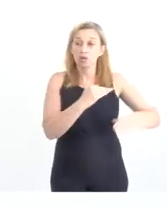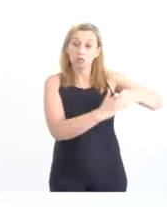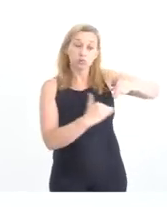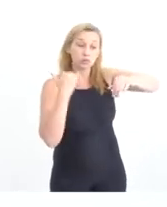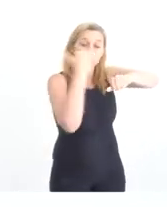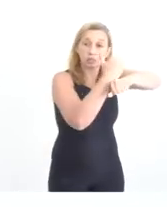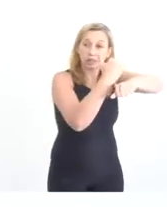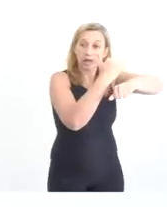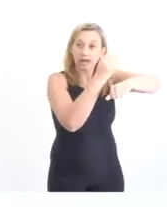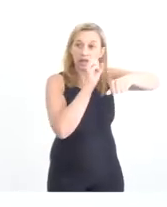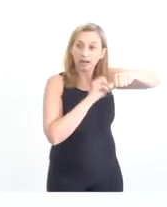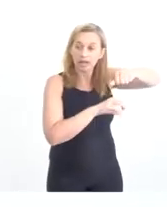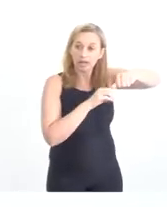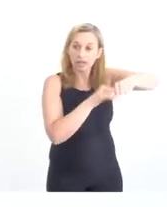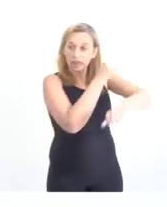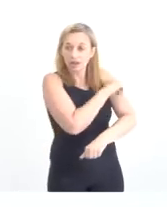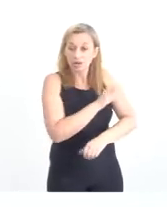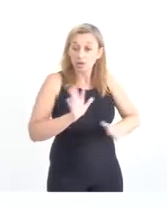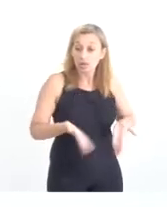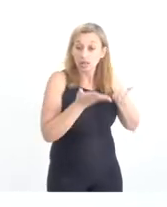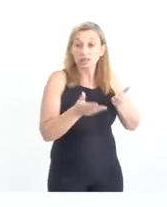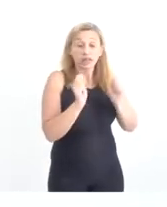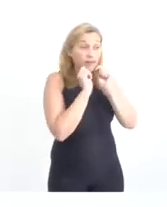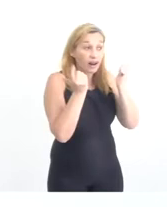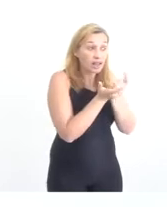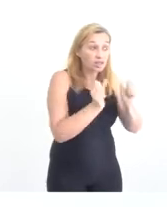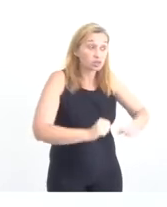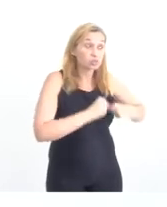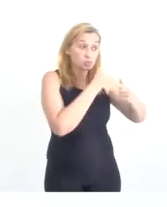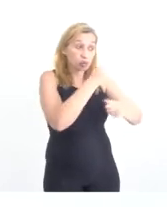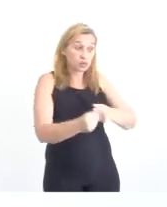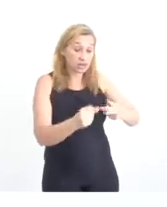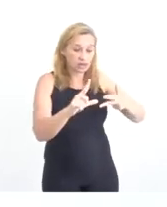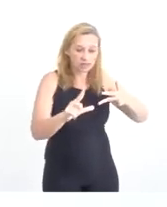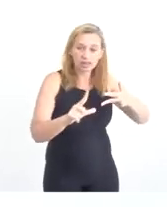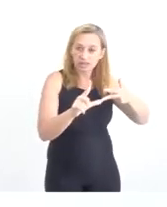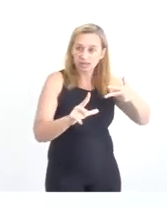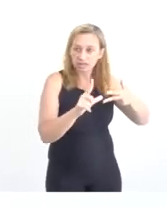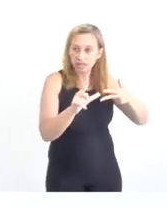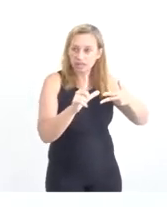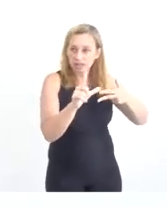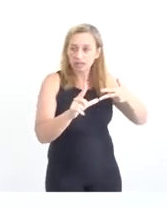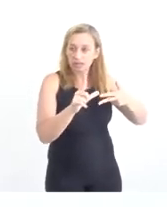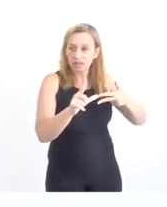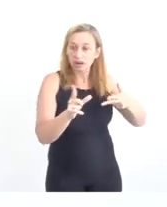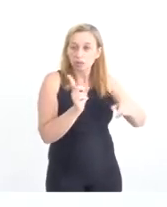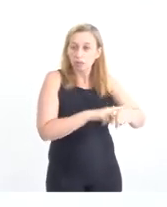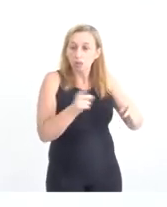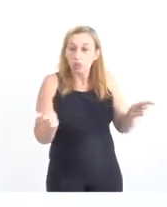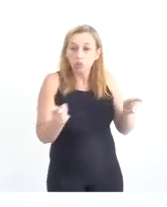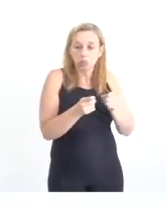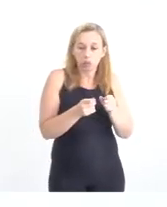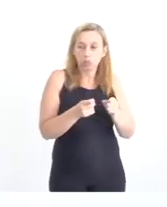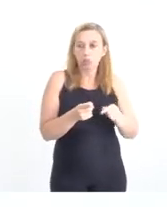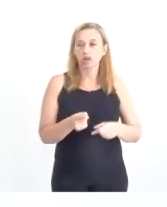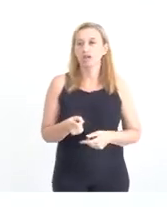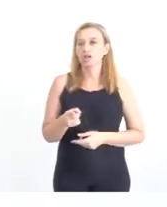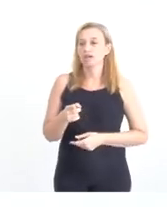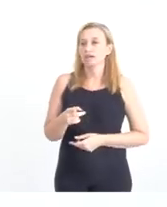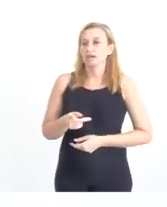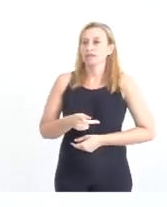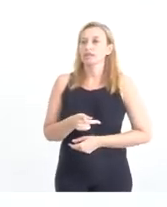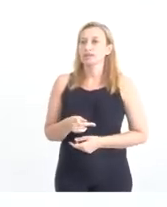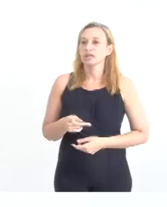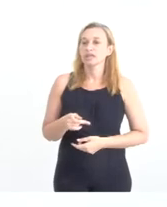Rio e foi uma iniciativa da alerj foi iniciativa do Poder Legislativo primeiro foi em curto espaço de tempo apelidado